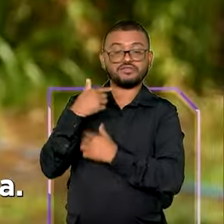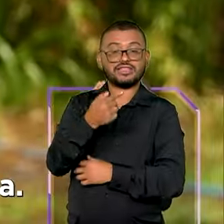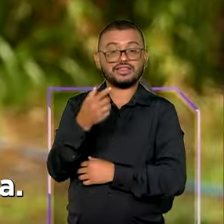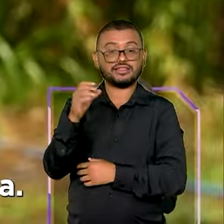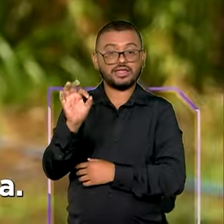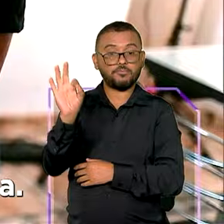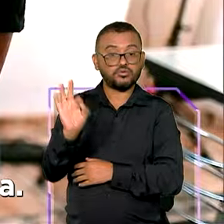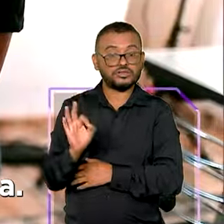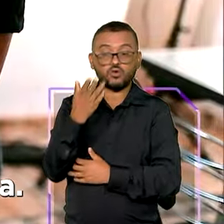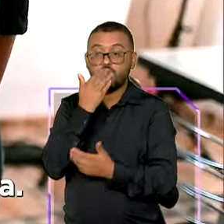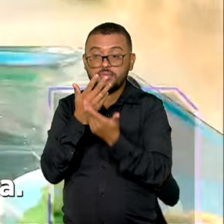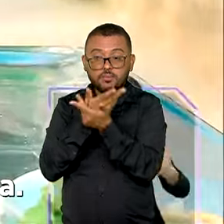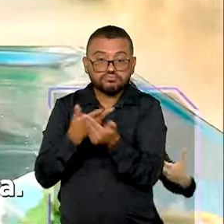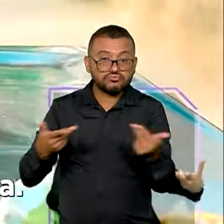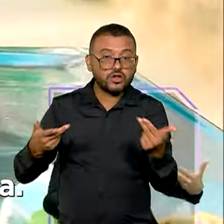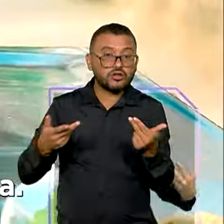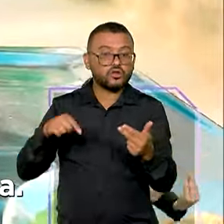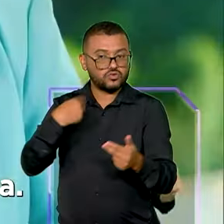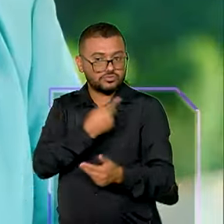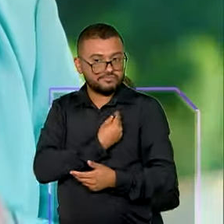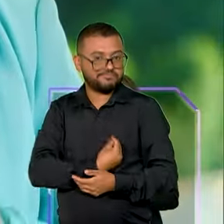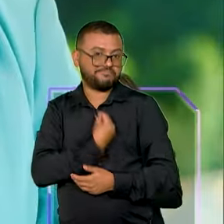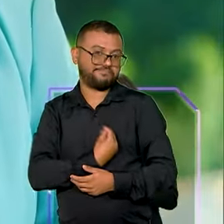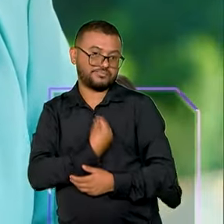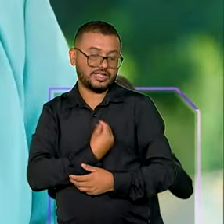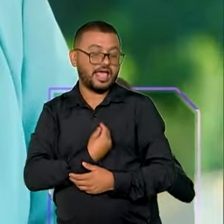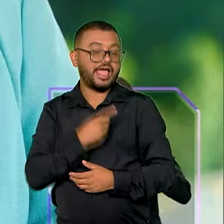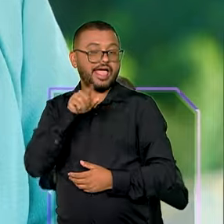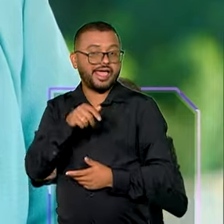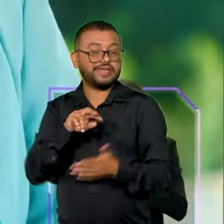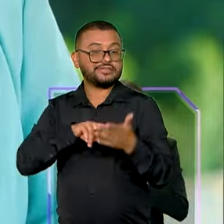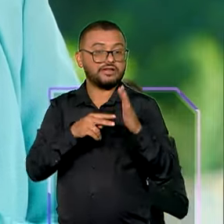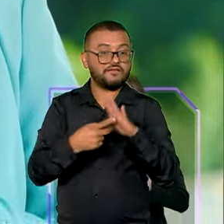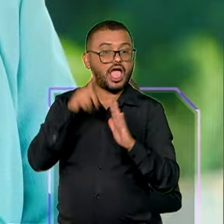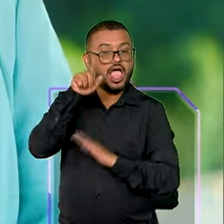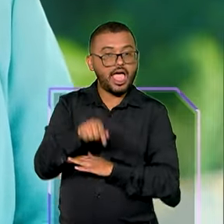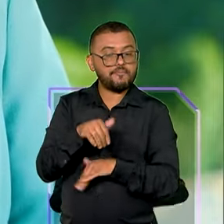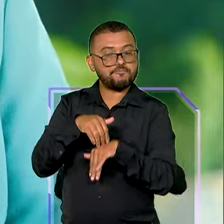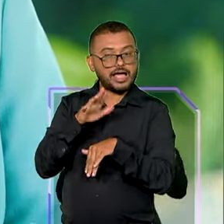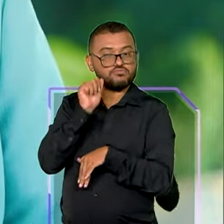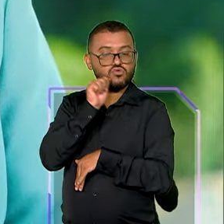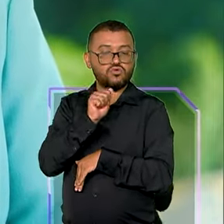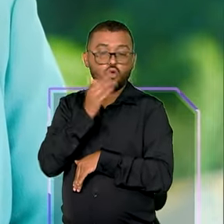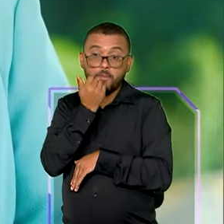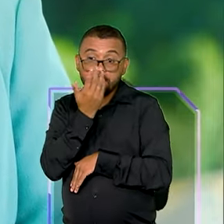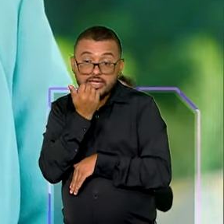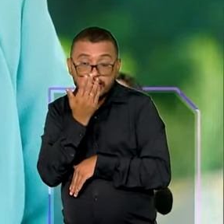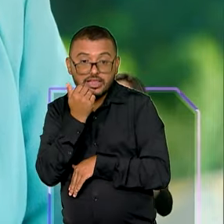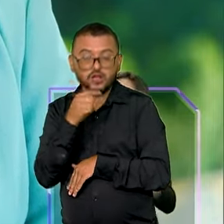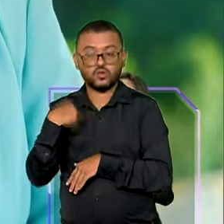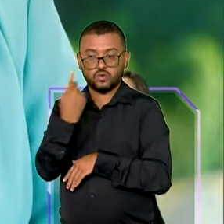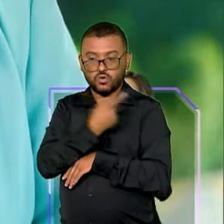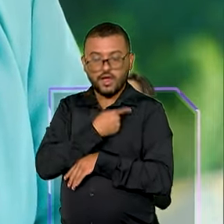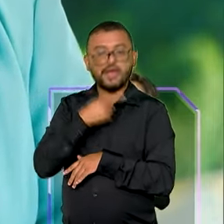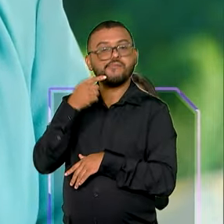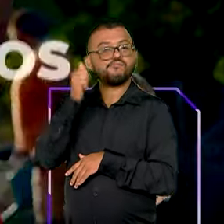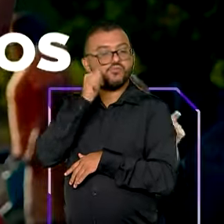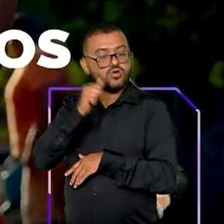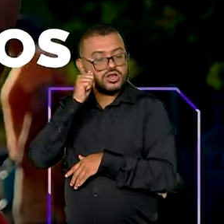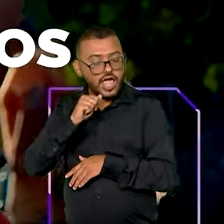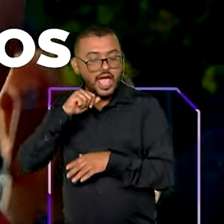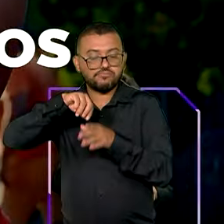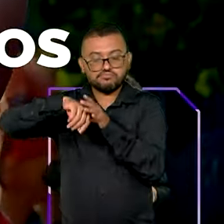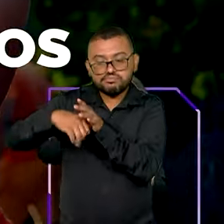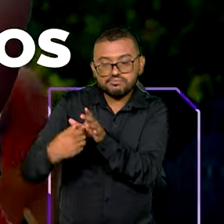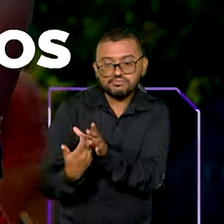% dos alimentos que chegam à nossa mesa. Isso significa que a maior parte de alimentos que consumimos foram plantados